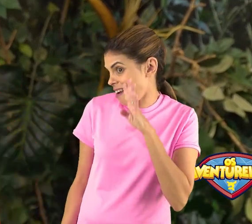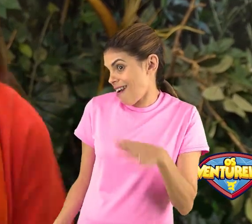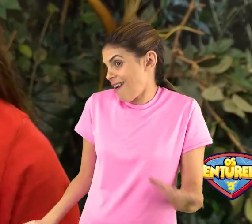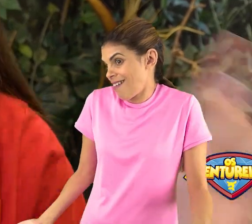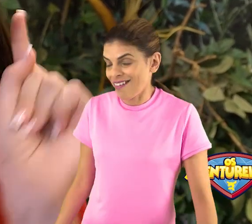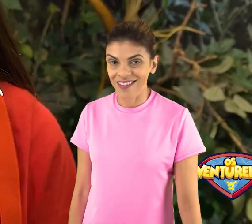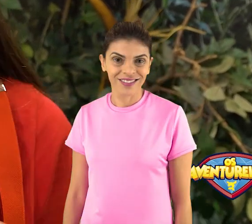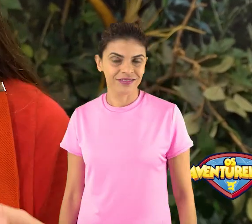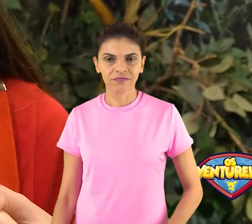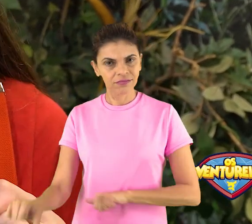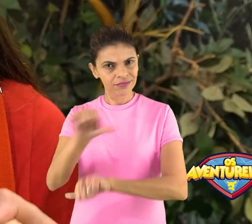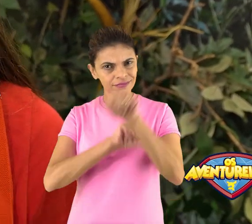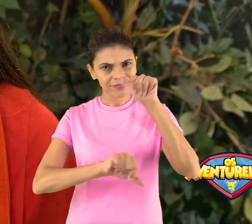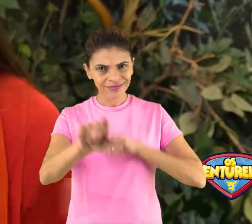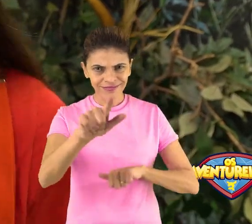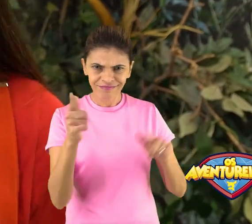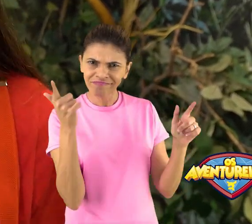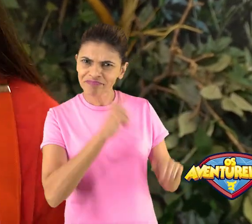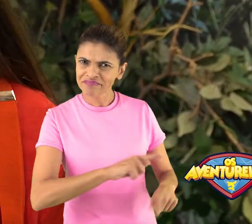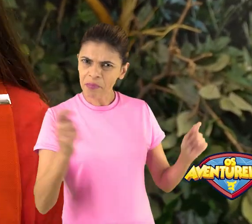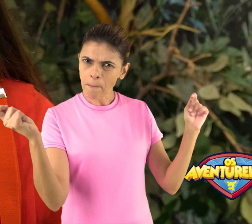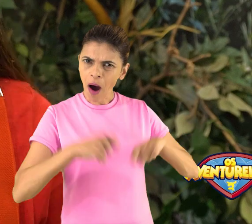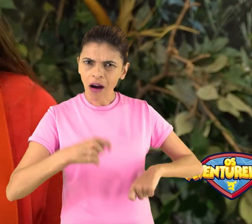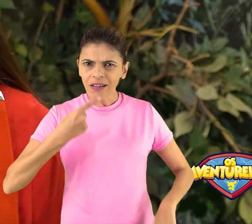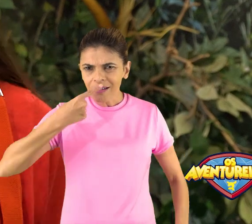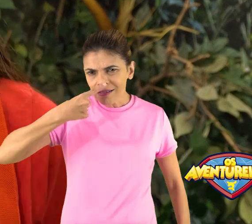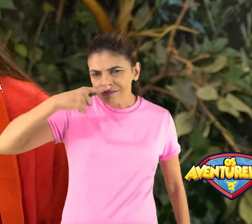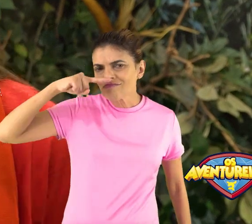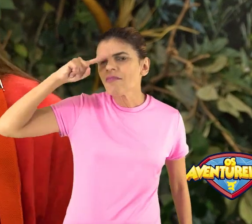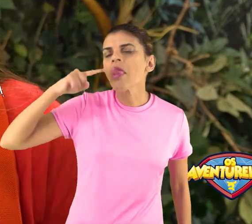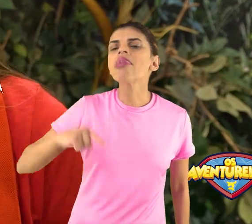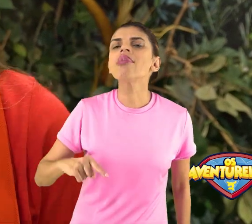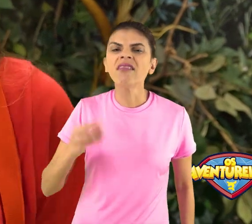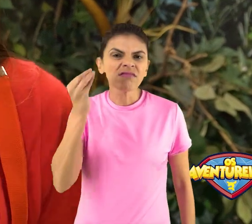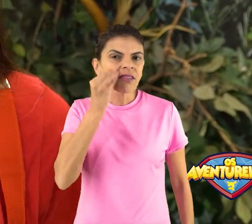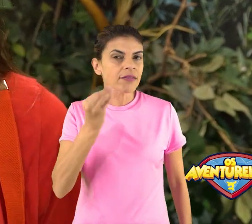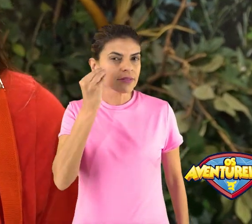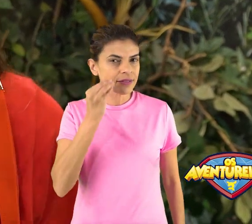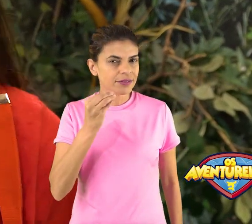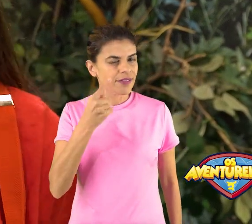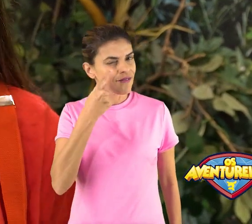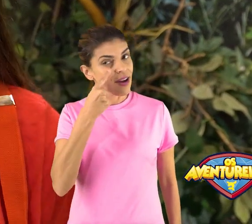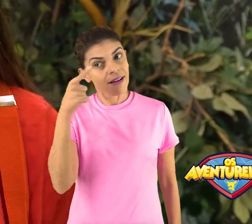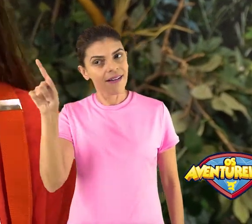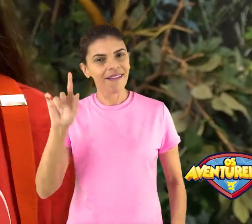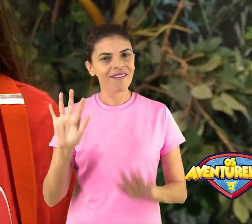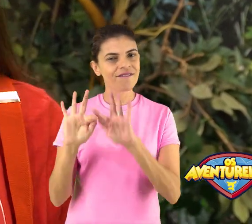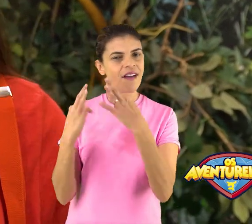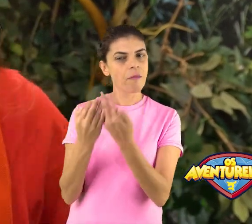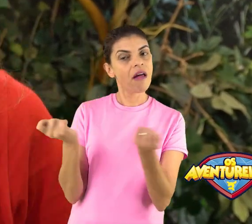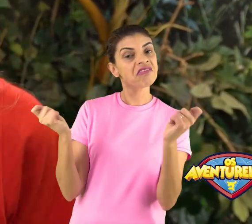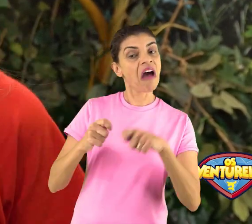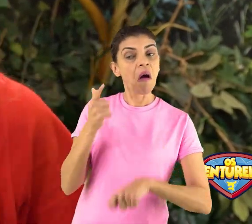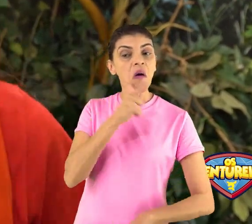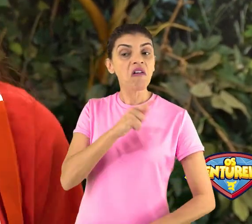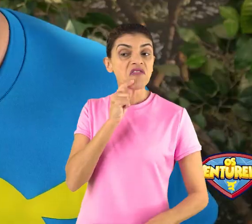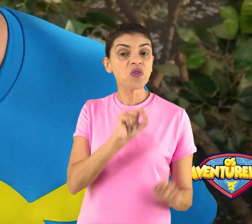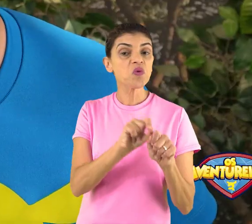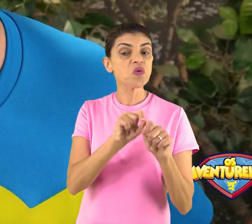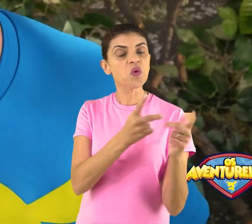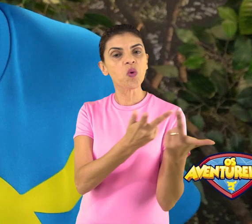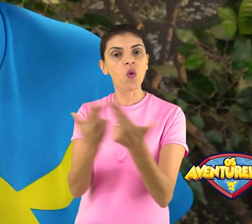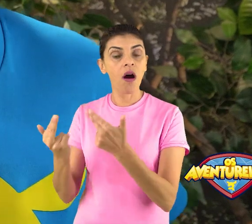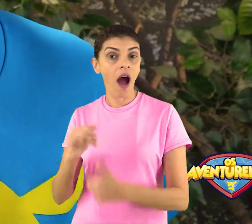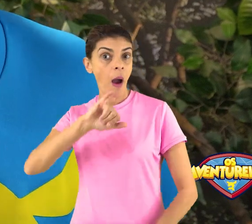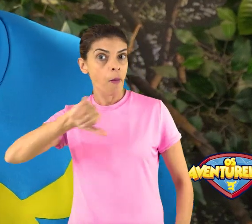ué! E você aí de casa, também consegue lamber o nariz? Tenta aí! E vê se alguém da sua família também consegue!